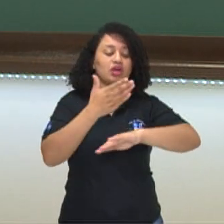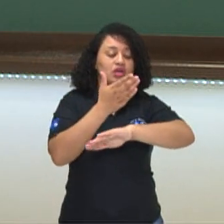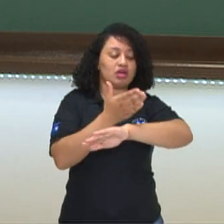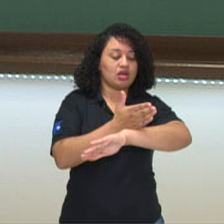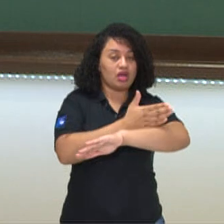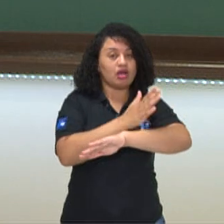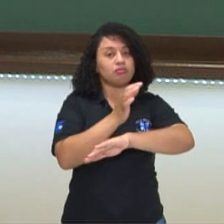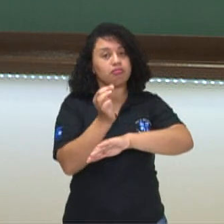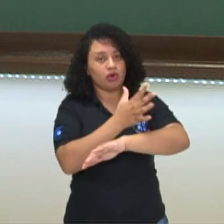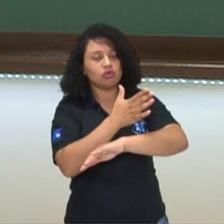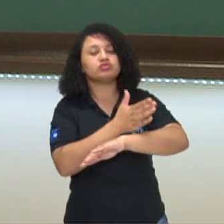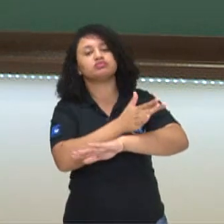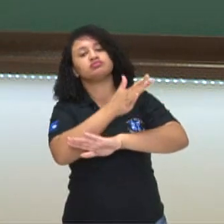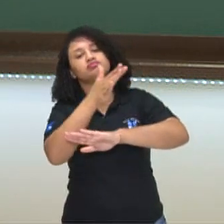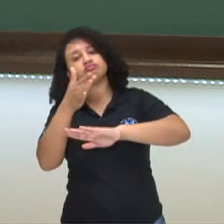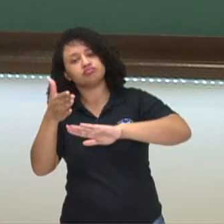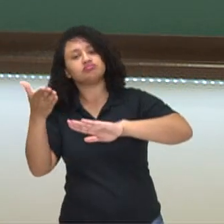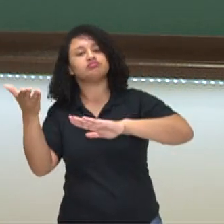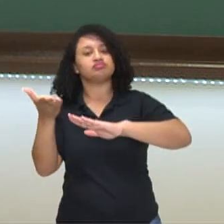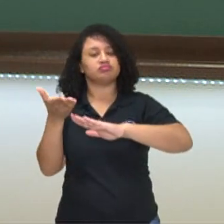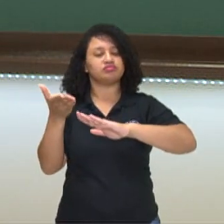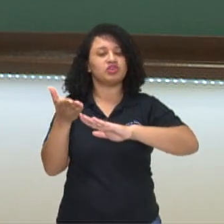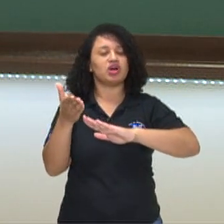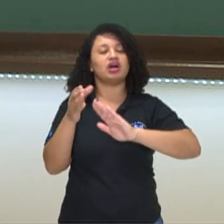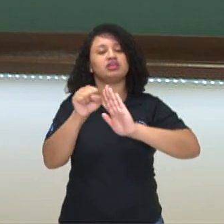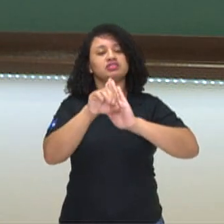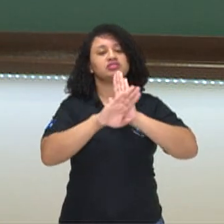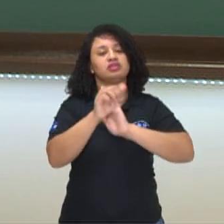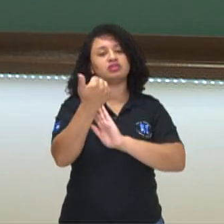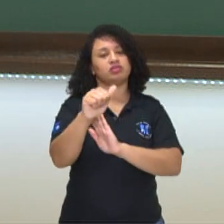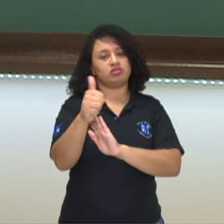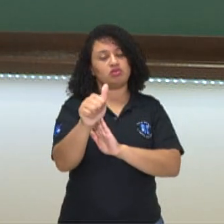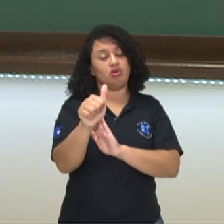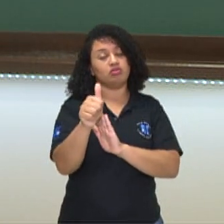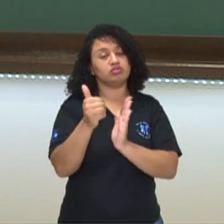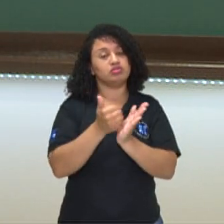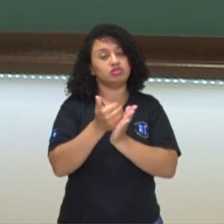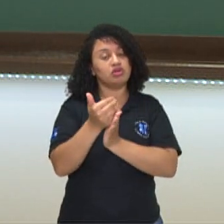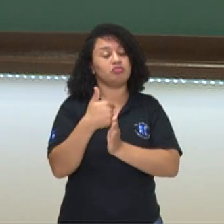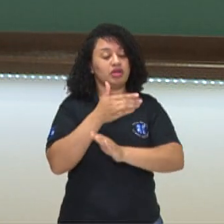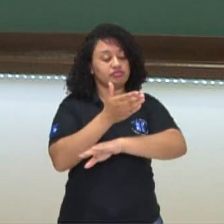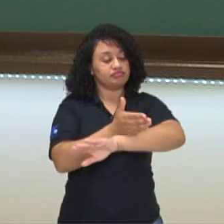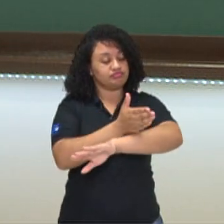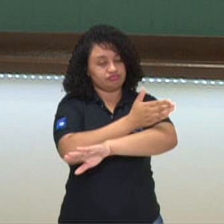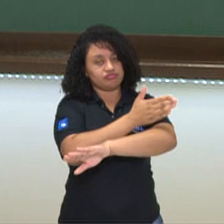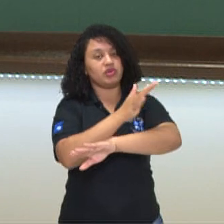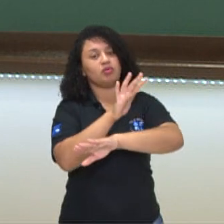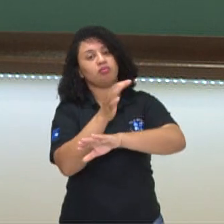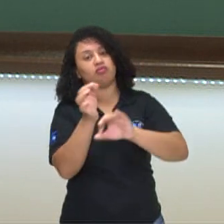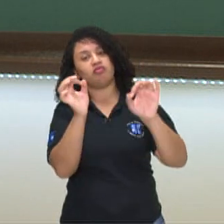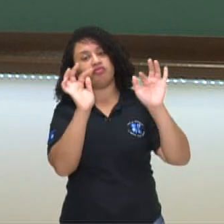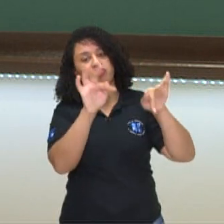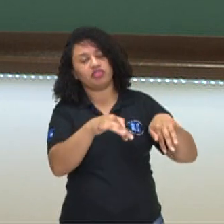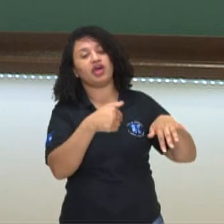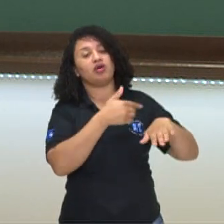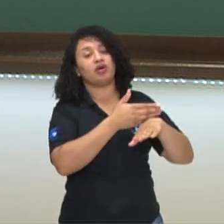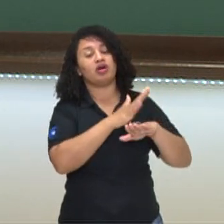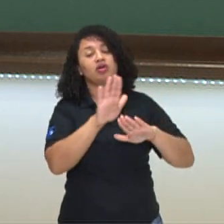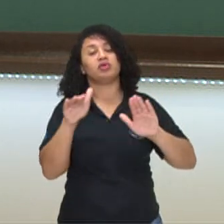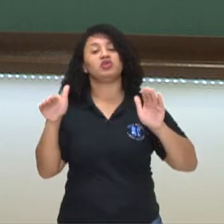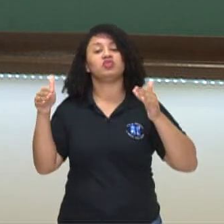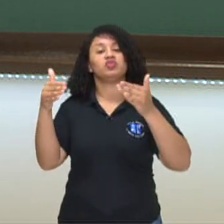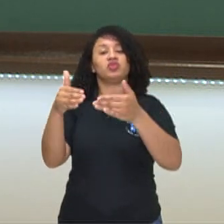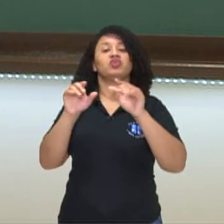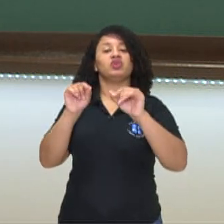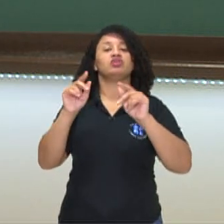do declínio da Idade Média. Então, quando a gente entra ali no século XI, nós vamos ter o declínio da Idade Média e o início dessa